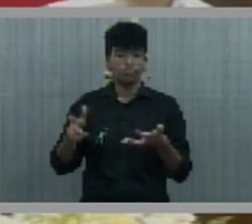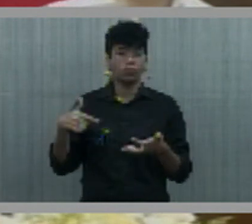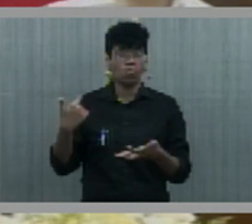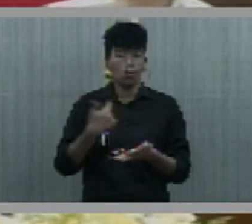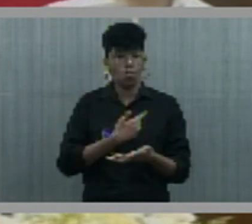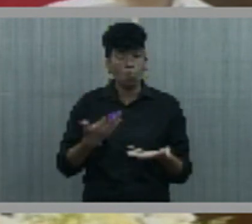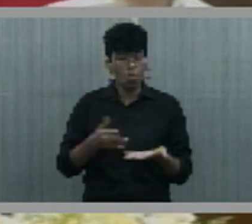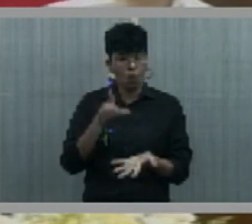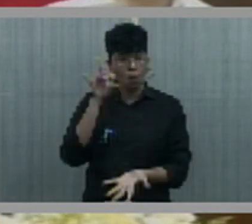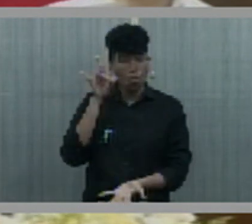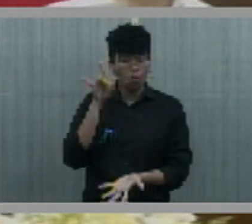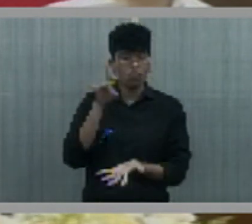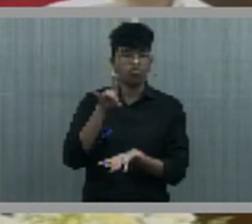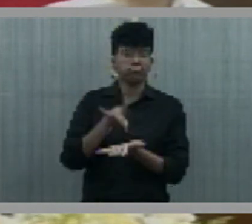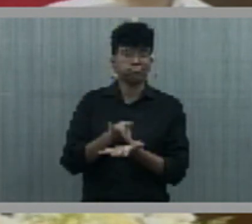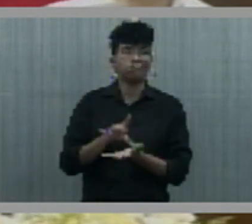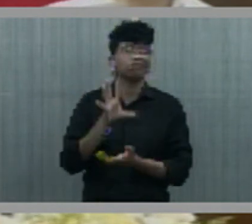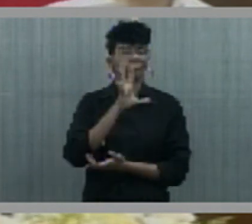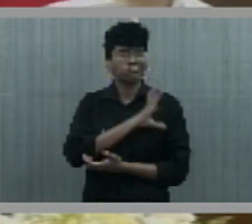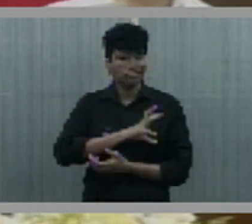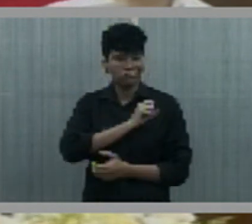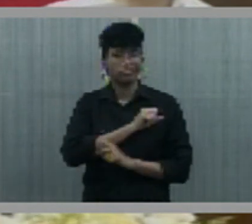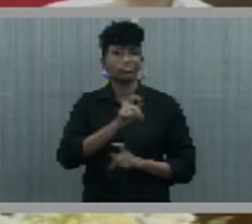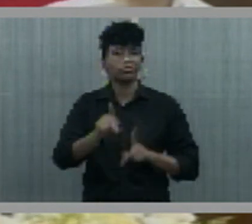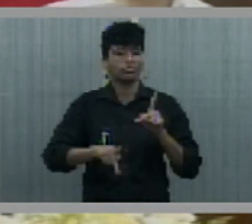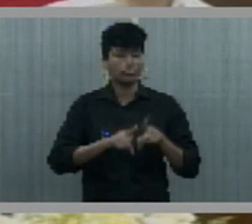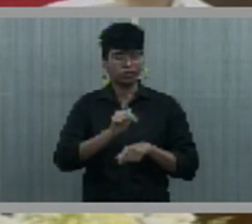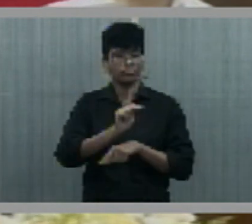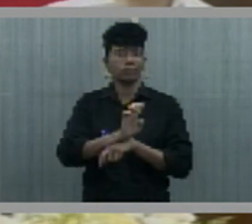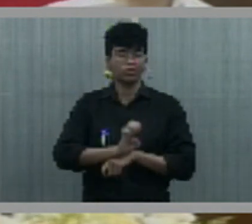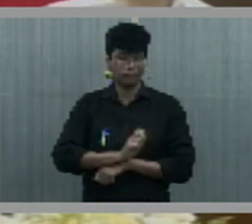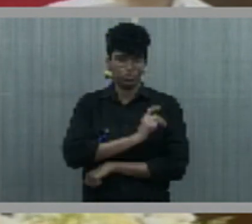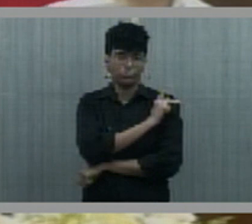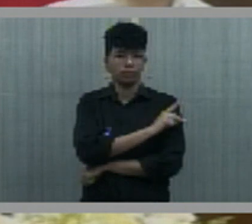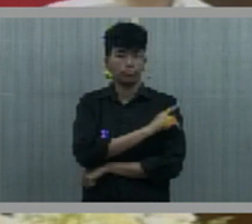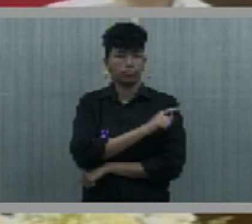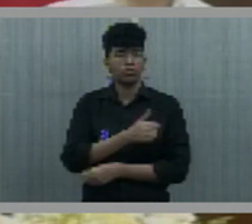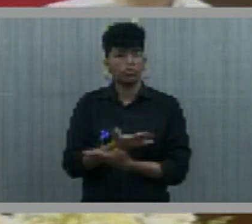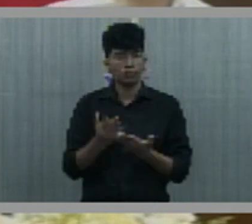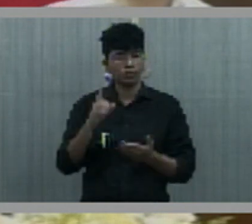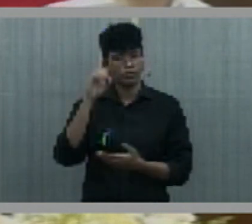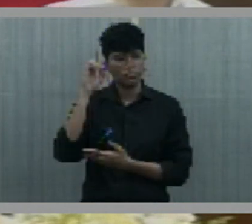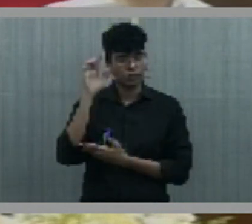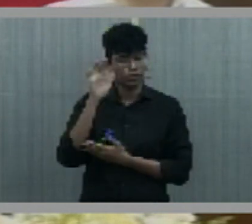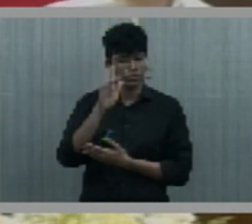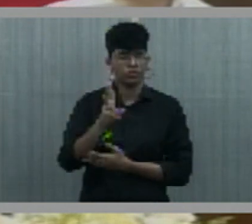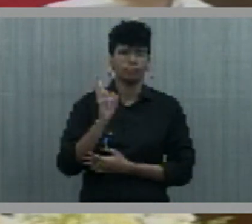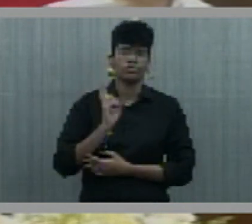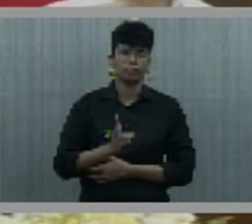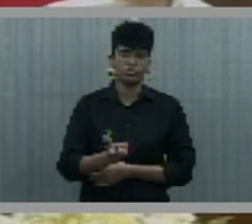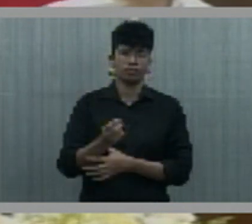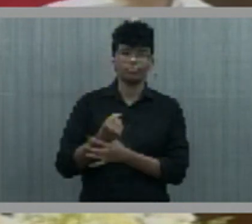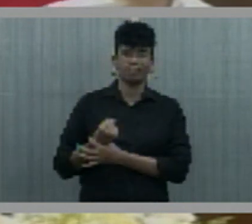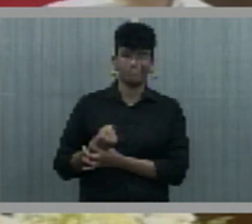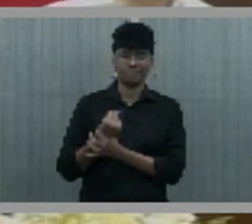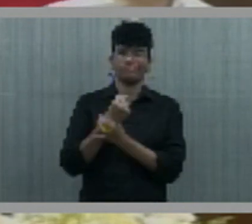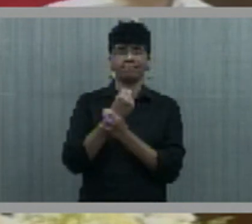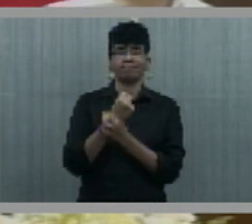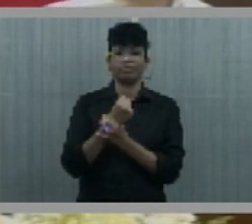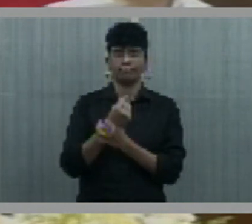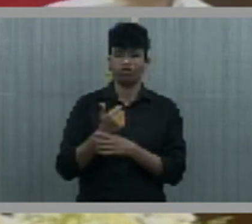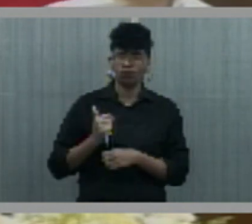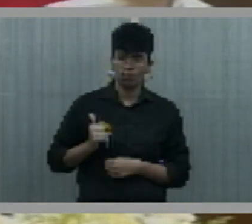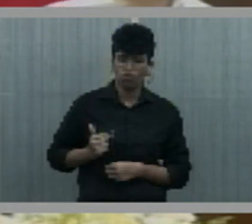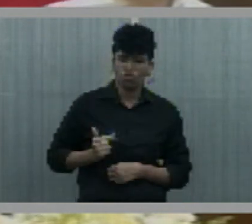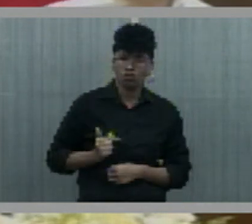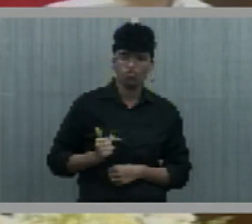estamos oficializando esse amor do piauiense para com vocês. Que Deus os abençoe sempre, os proteja. Vou